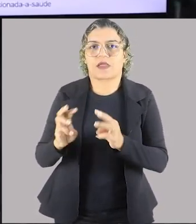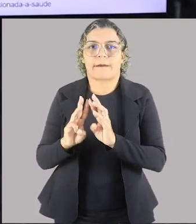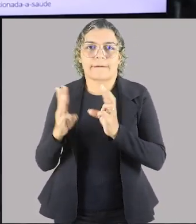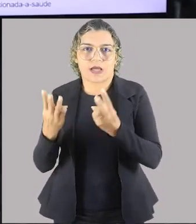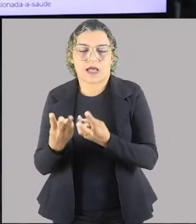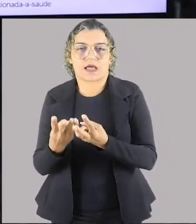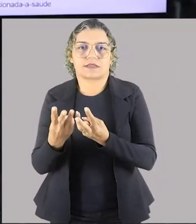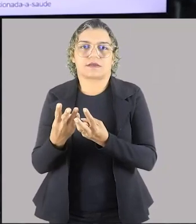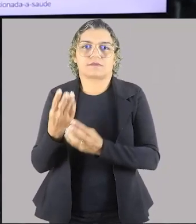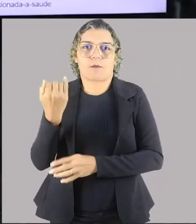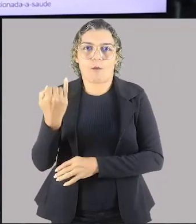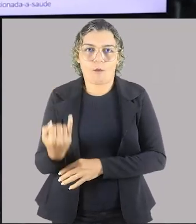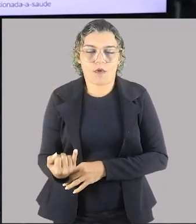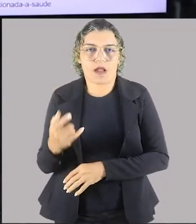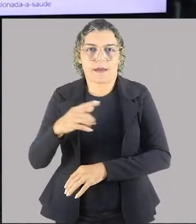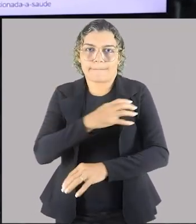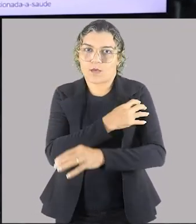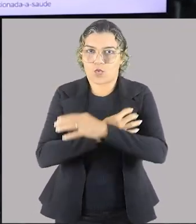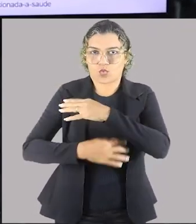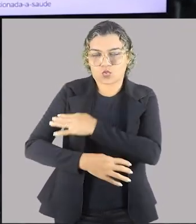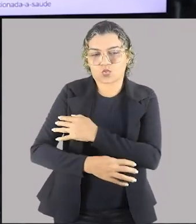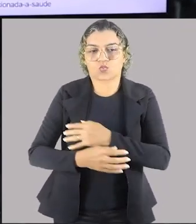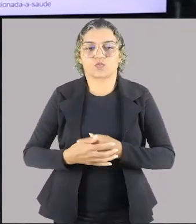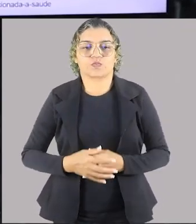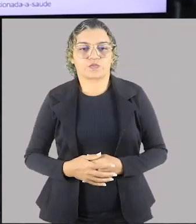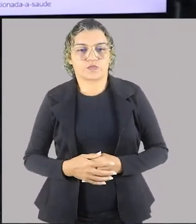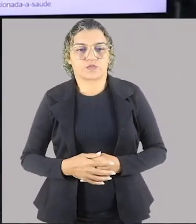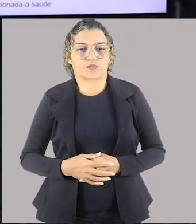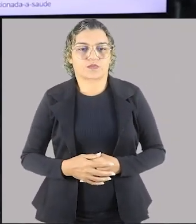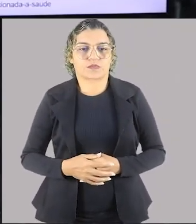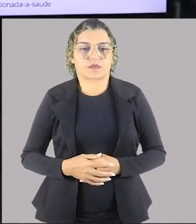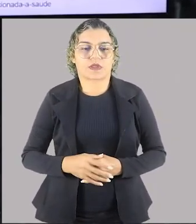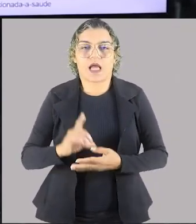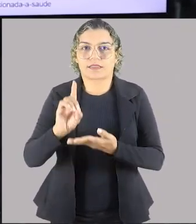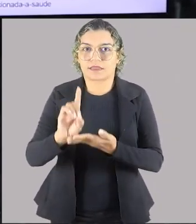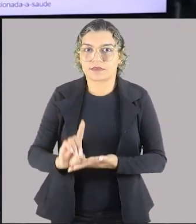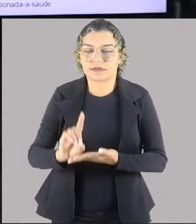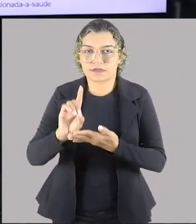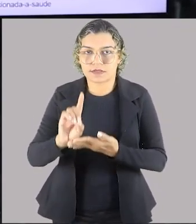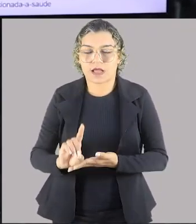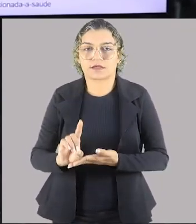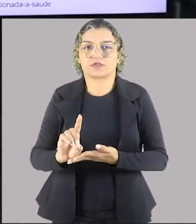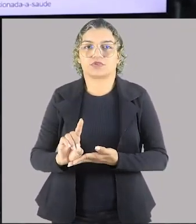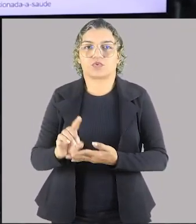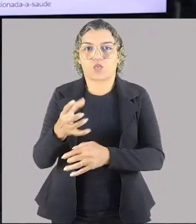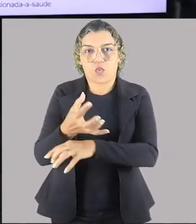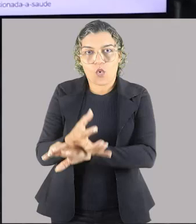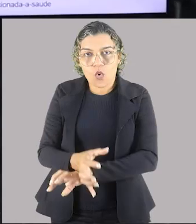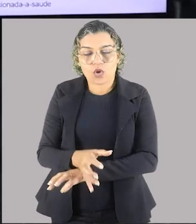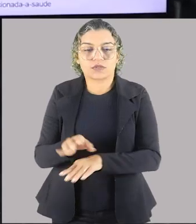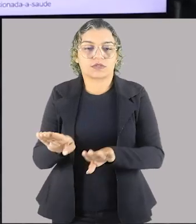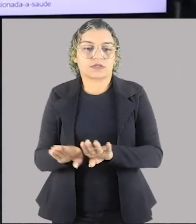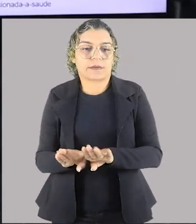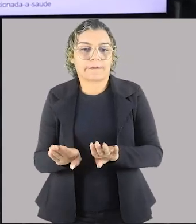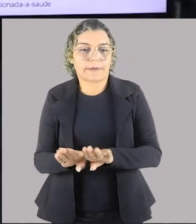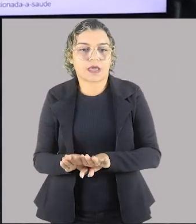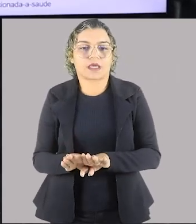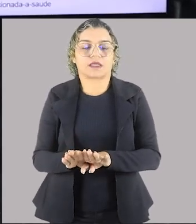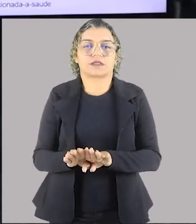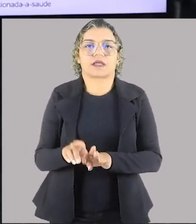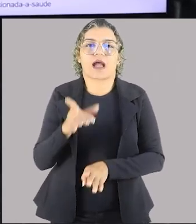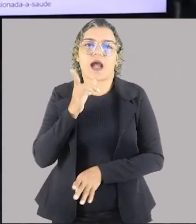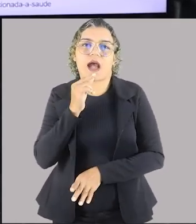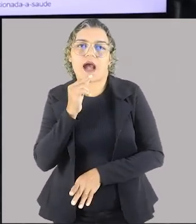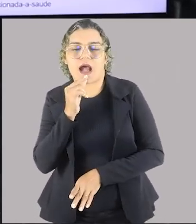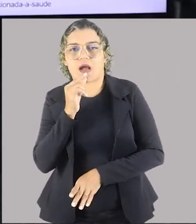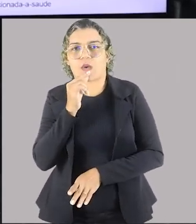magra, que são os músculos, a densidade óssea e a hidratação do nosso corpo. Como que